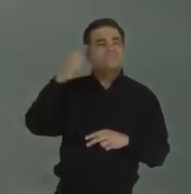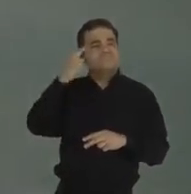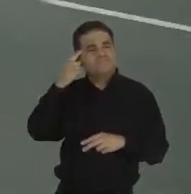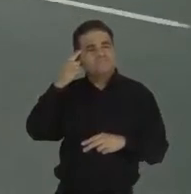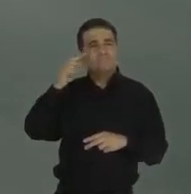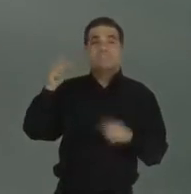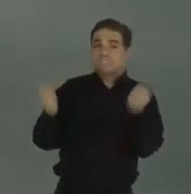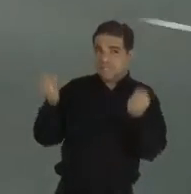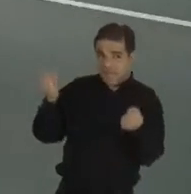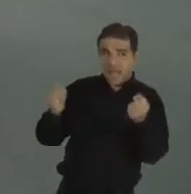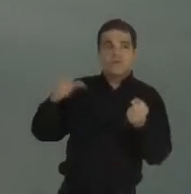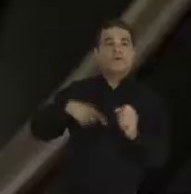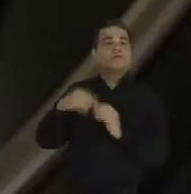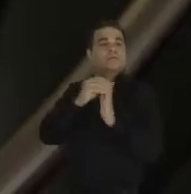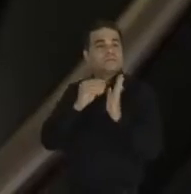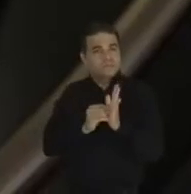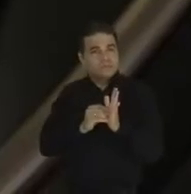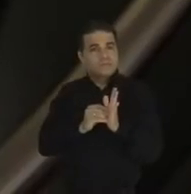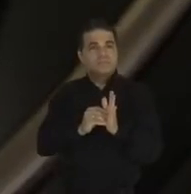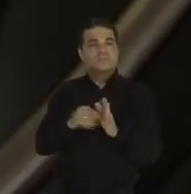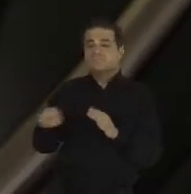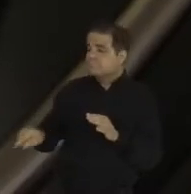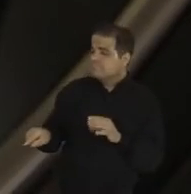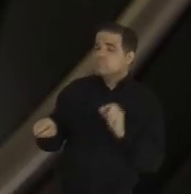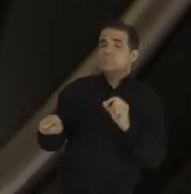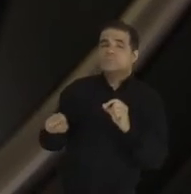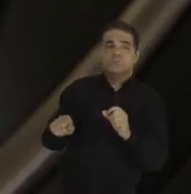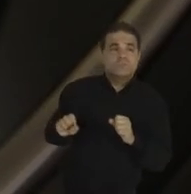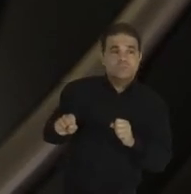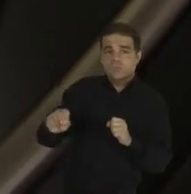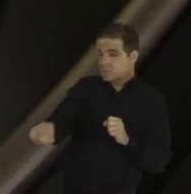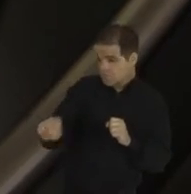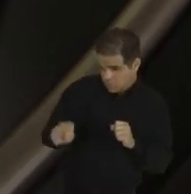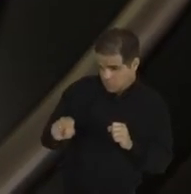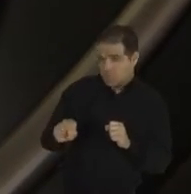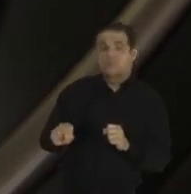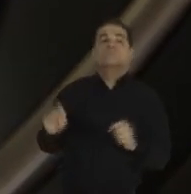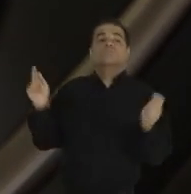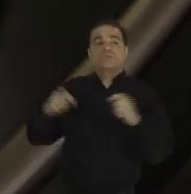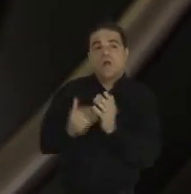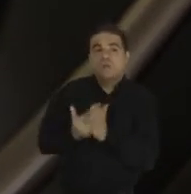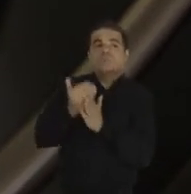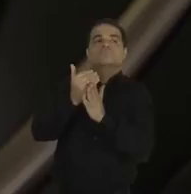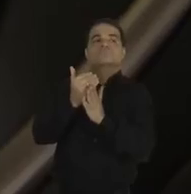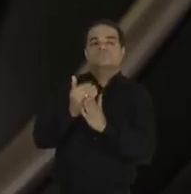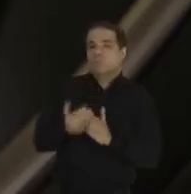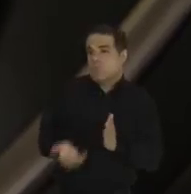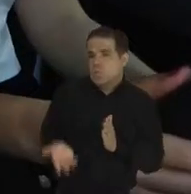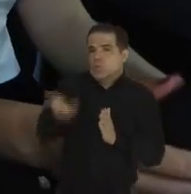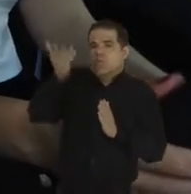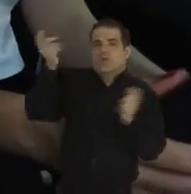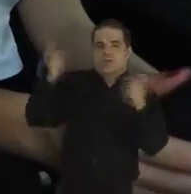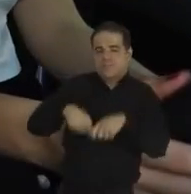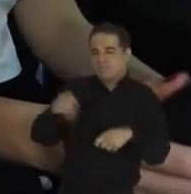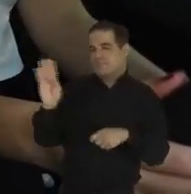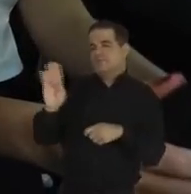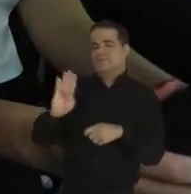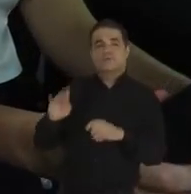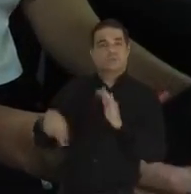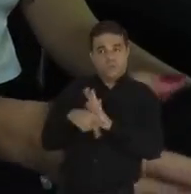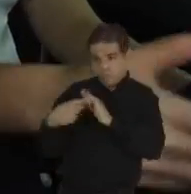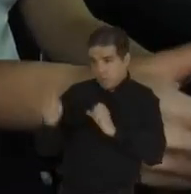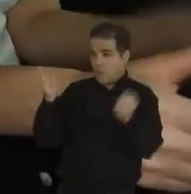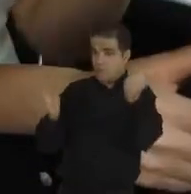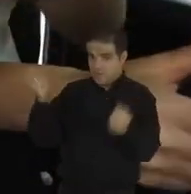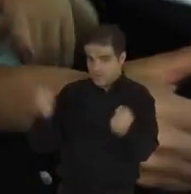Aí esse carro é equipado com bigode faz com que o Freio regenerativo aumente a capacidade das Baterias então o